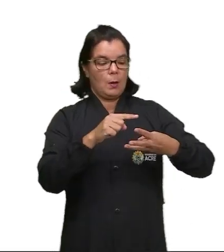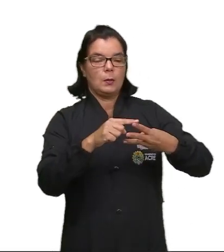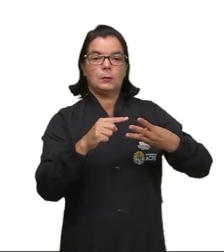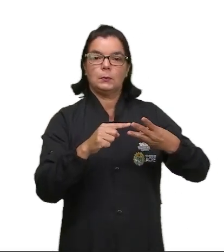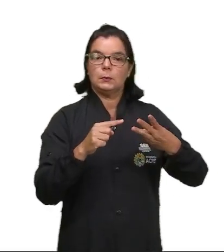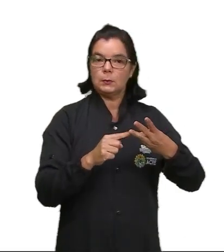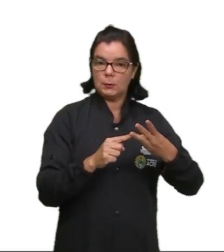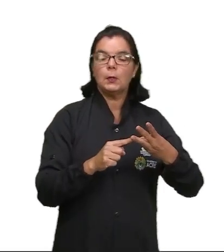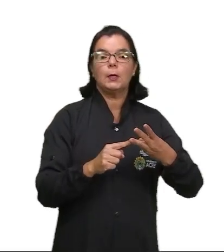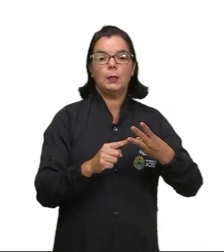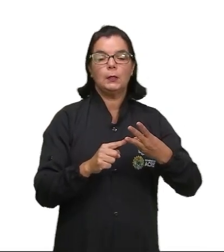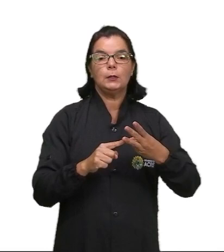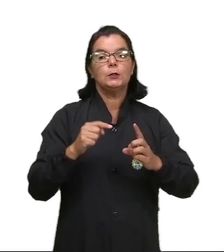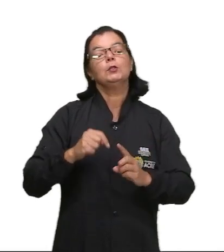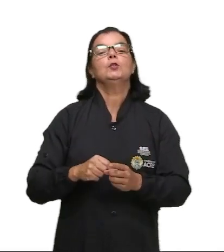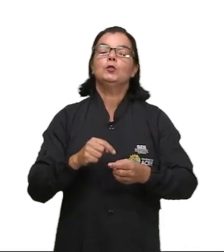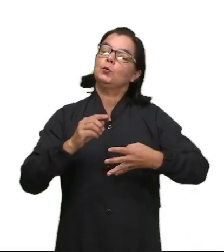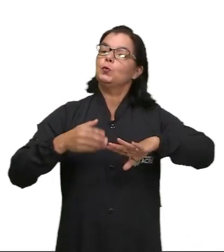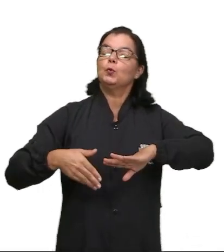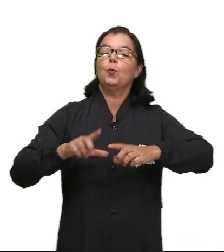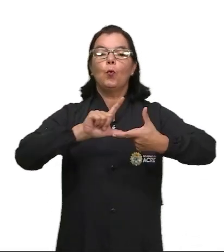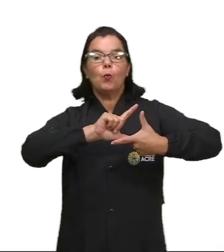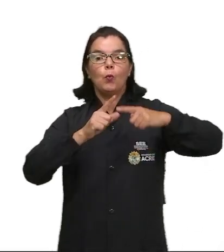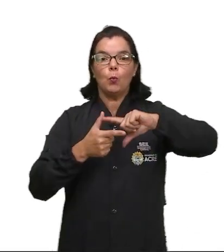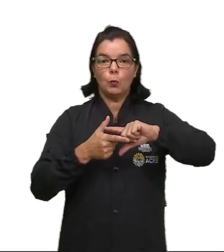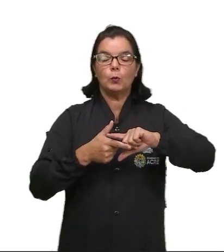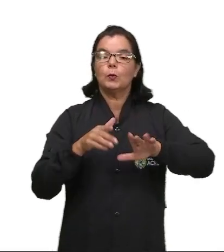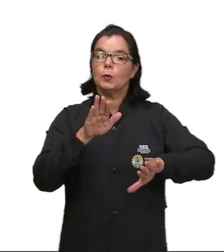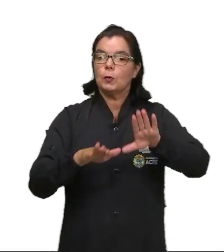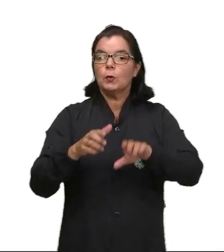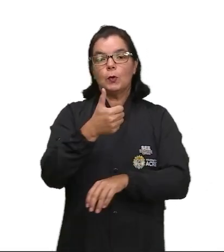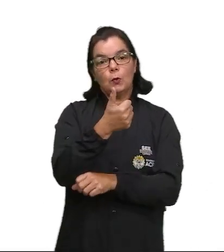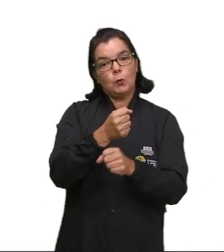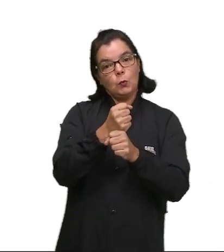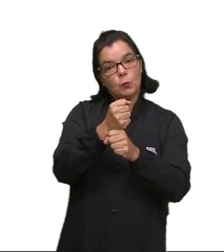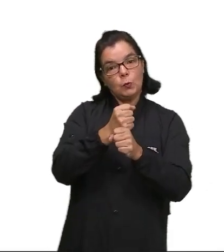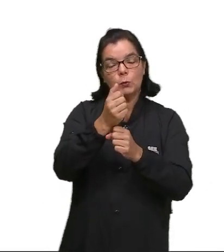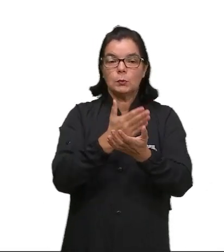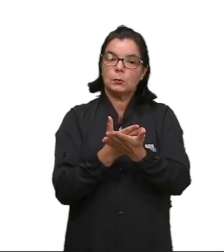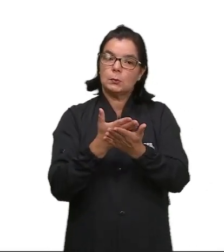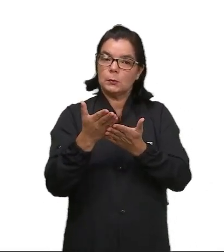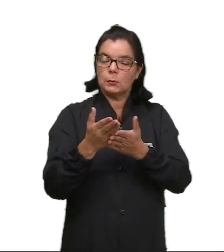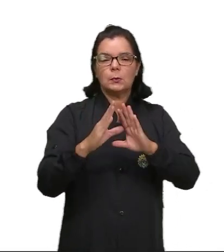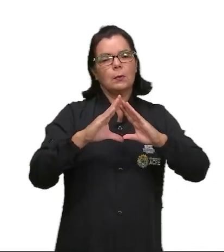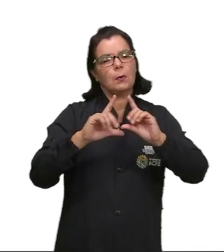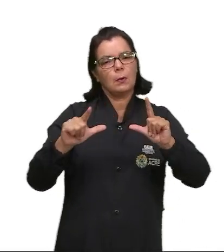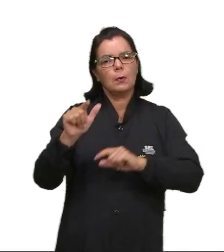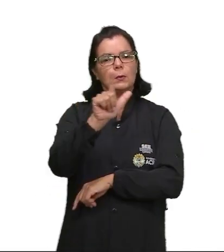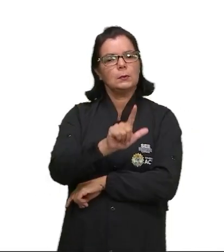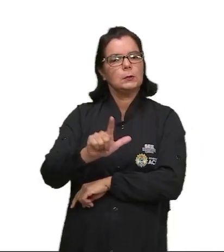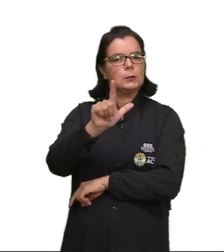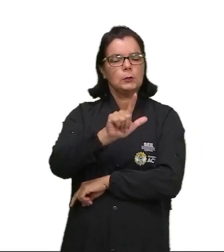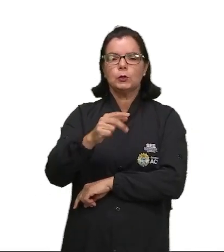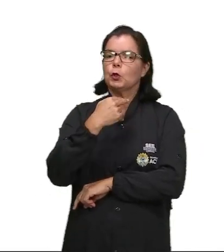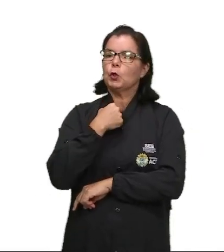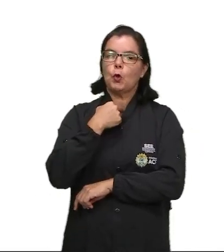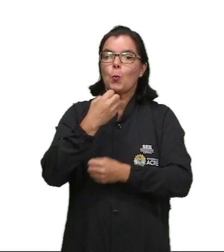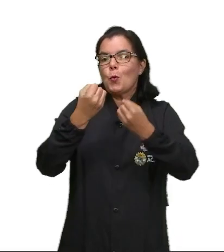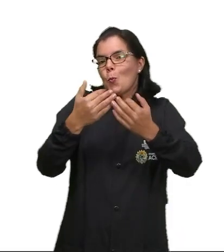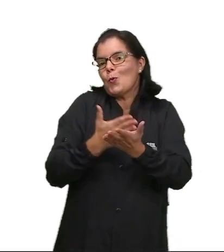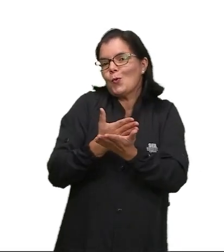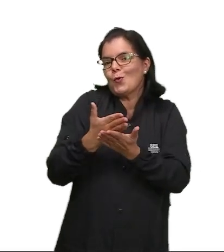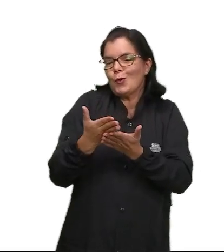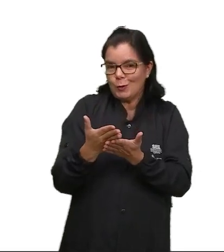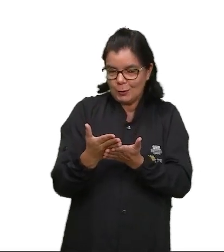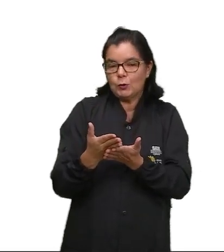do modernismo vão ser divididas de acordo com os seus anos de início. É claro que na literatura a gente não pode falar que começou em